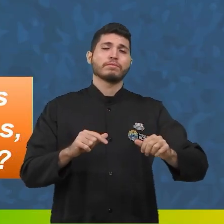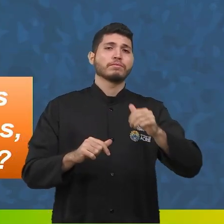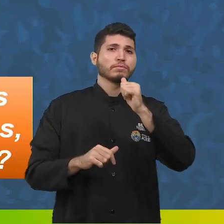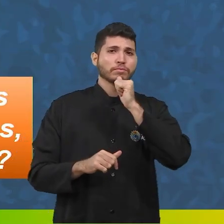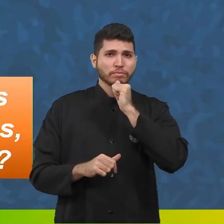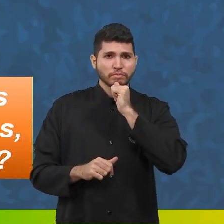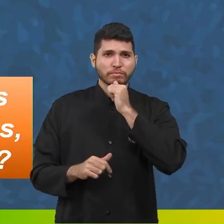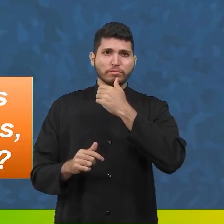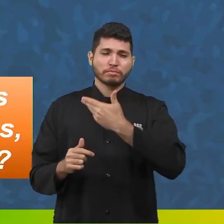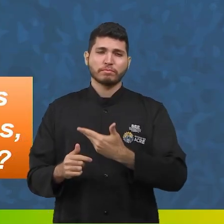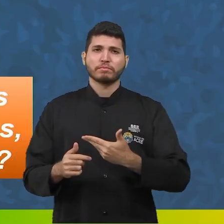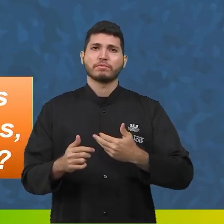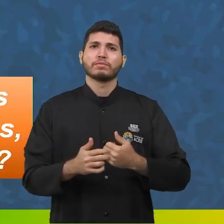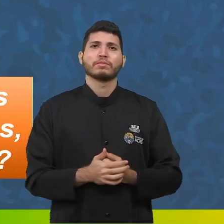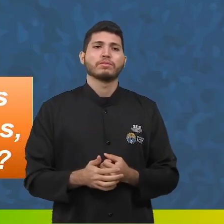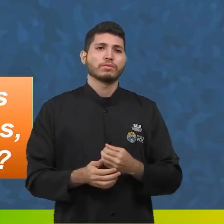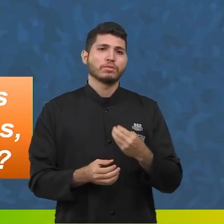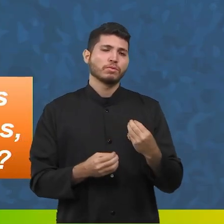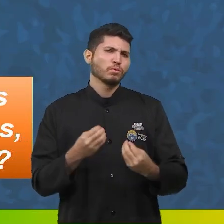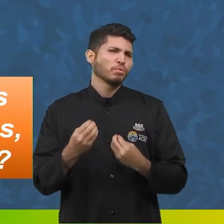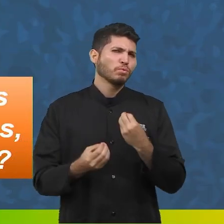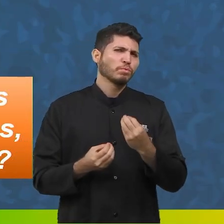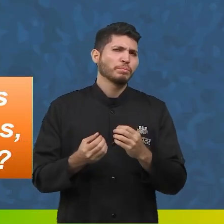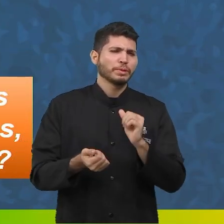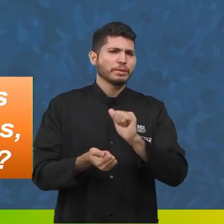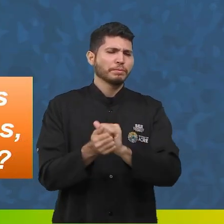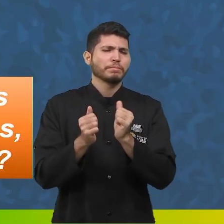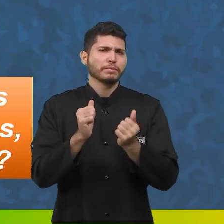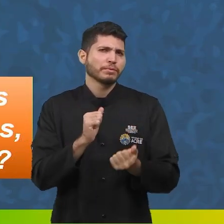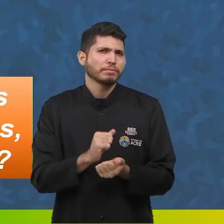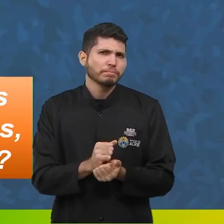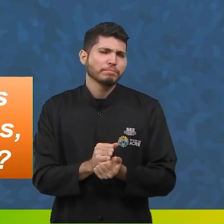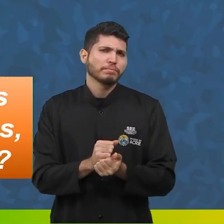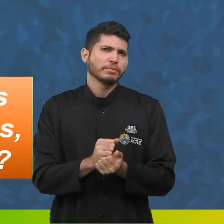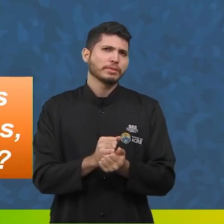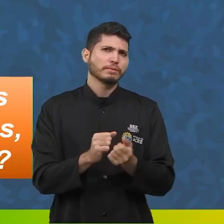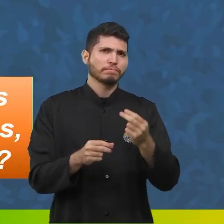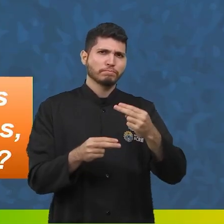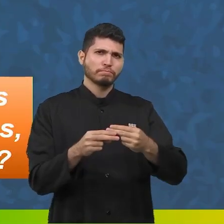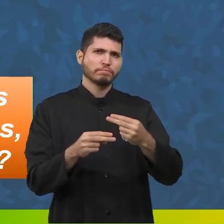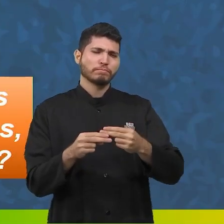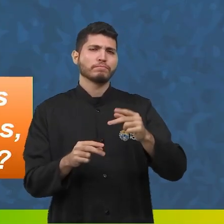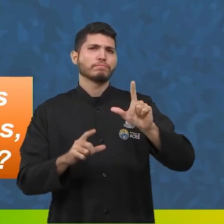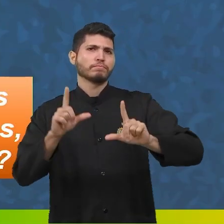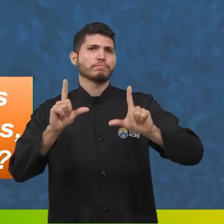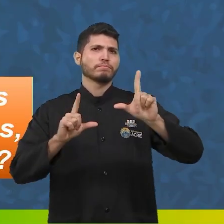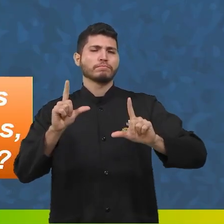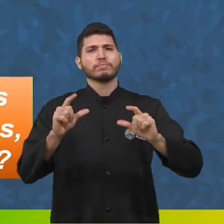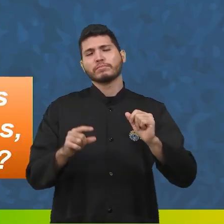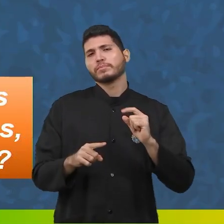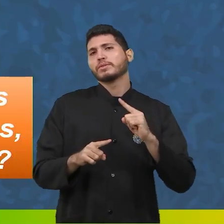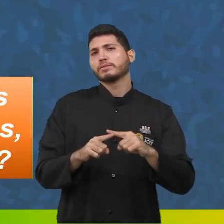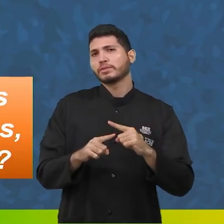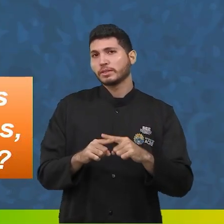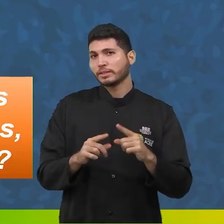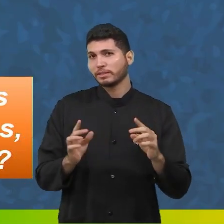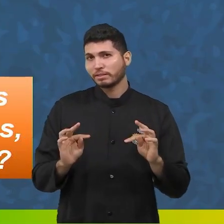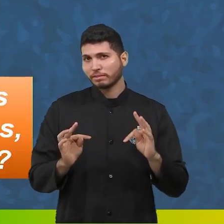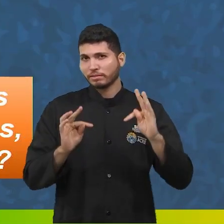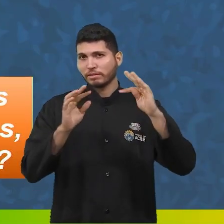se manter? Como que ela pode se adaptar a esses tipos de formato tão moderno? Então, aí fica aí